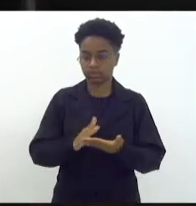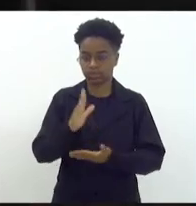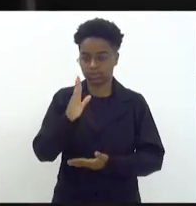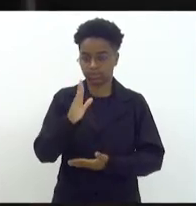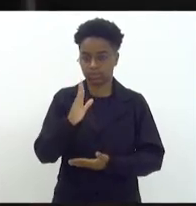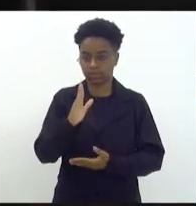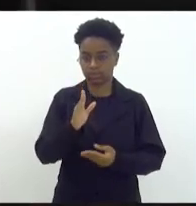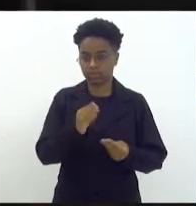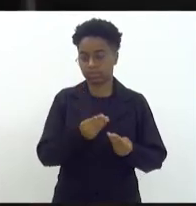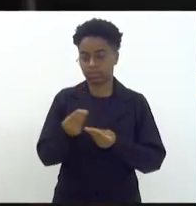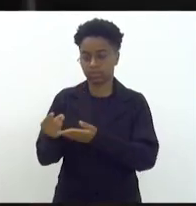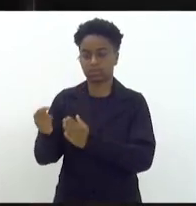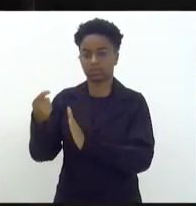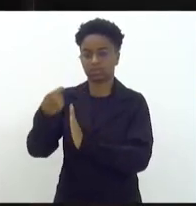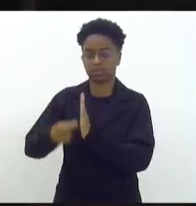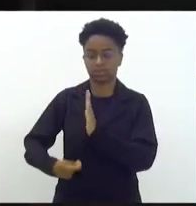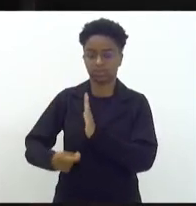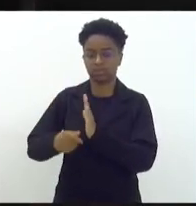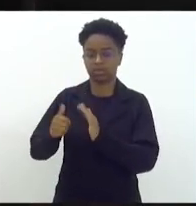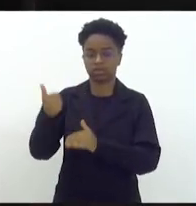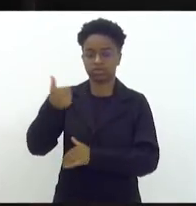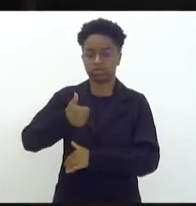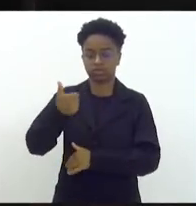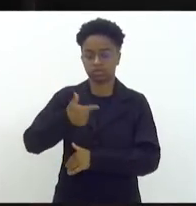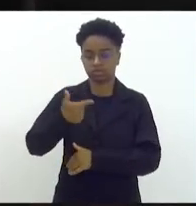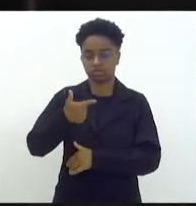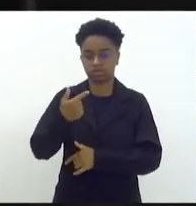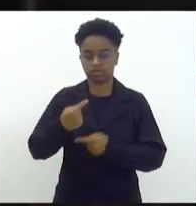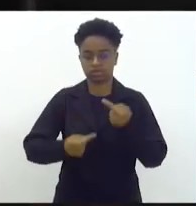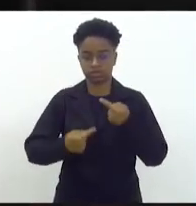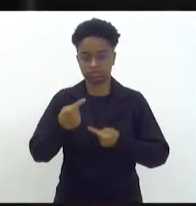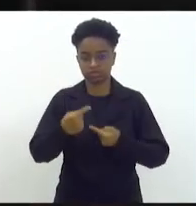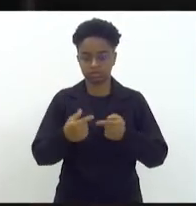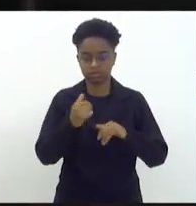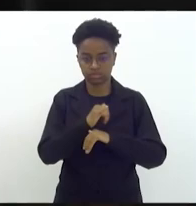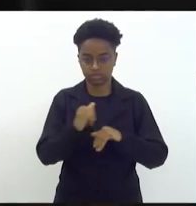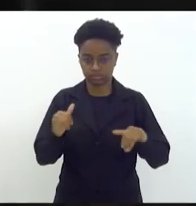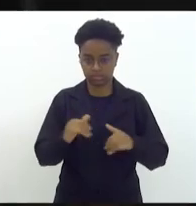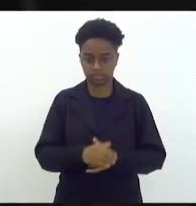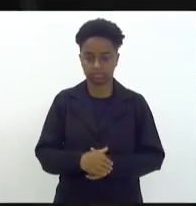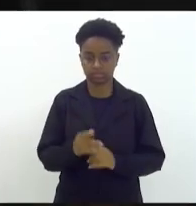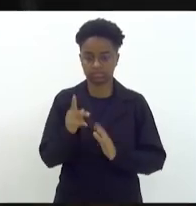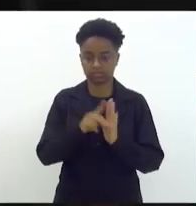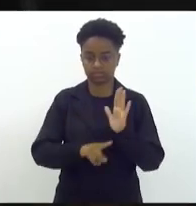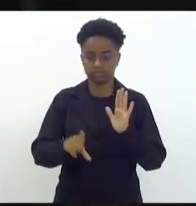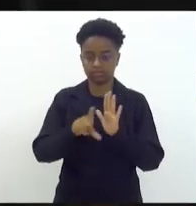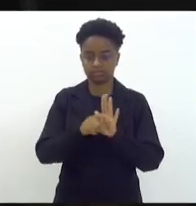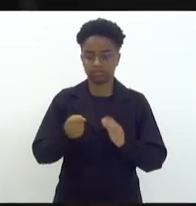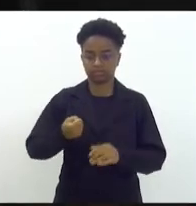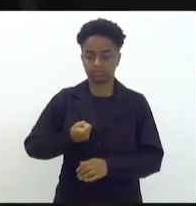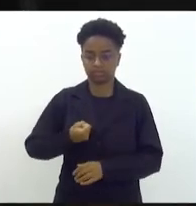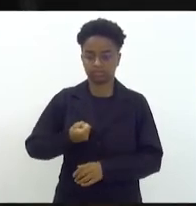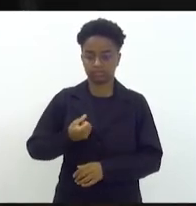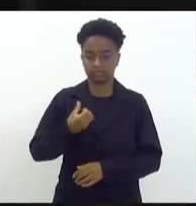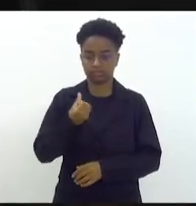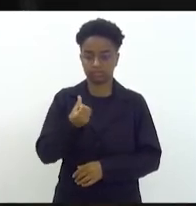Aprovado. Vai à redação do vencido para a segunda discussão. Anuncio. Projeto de lei nº 6